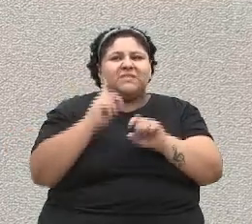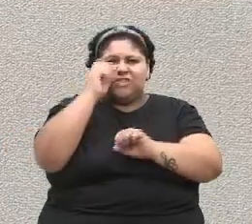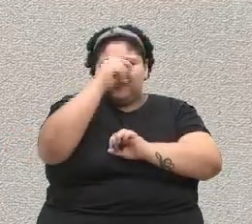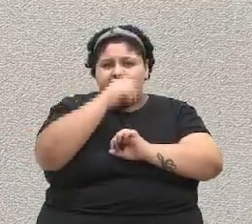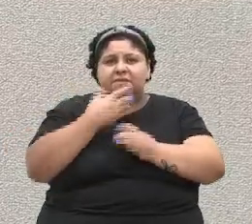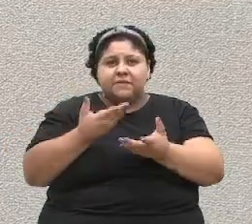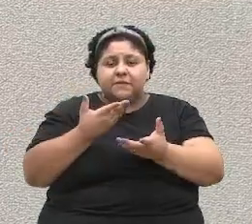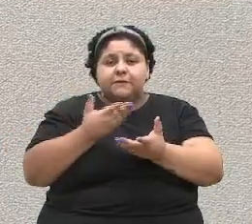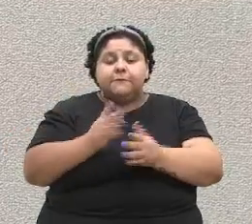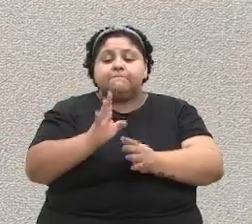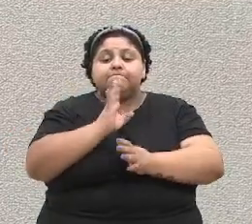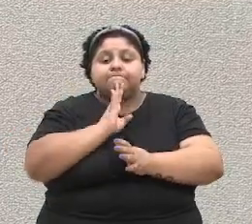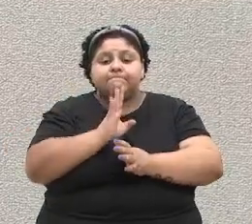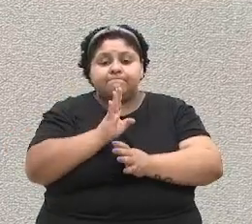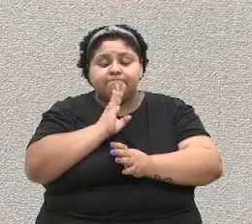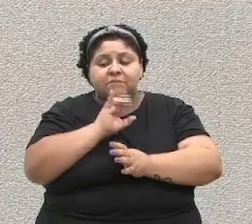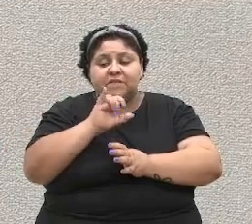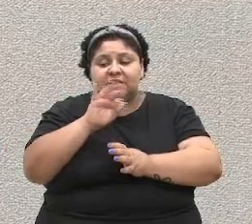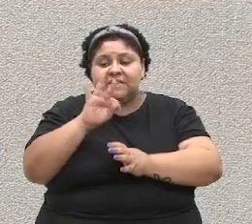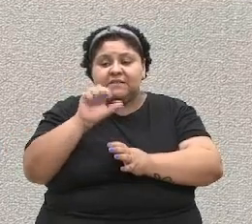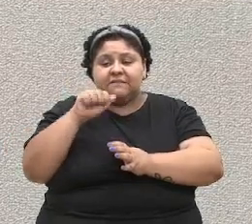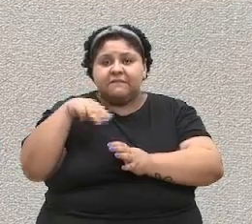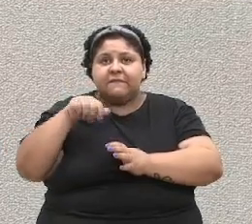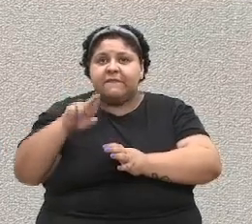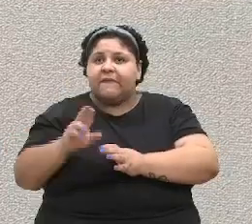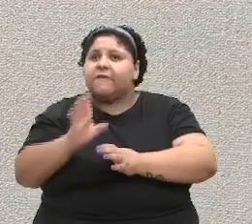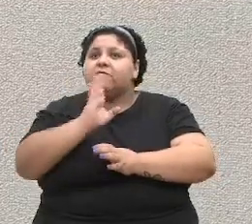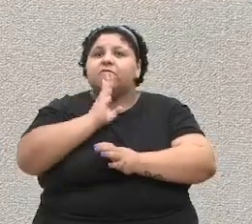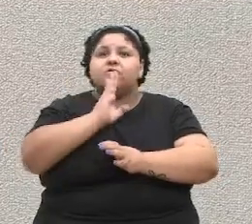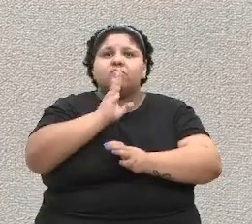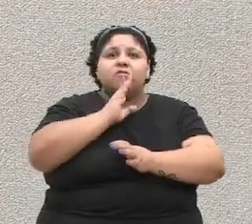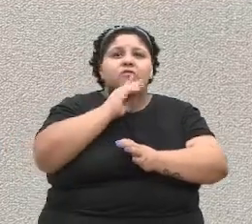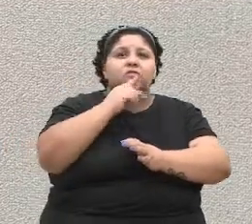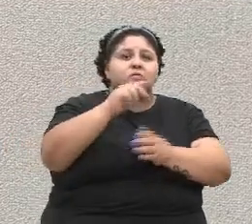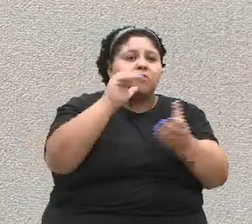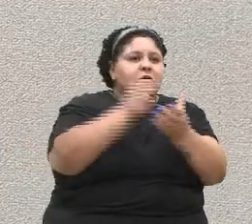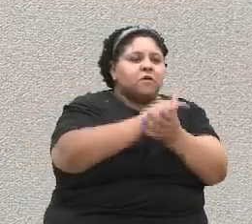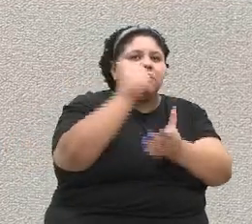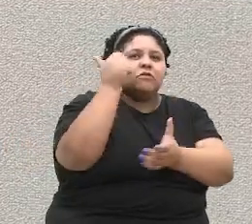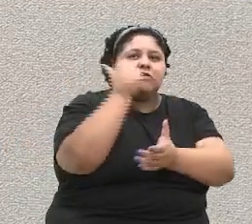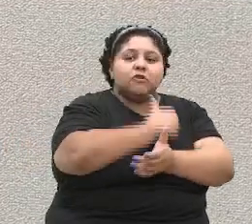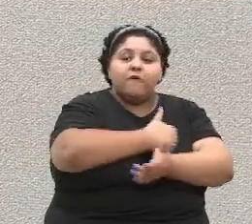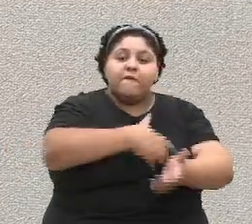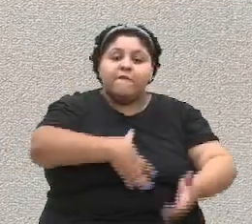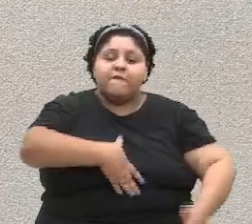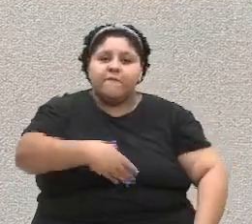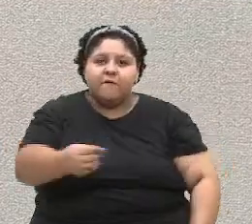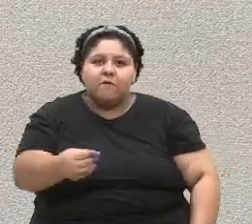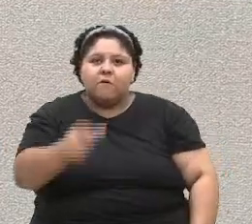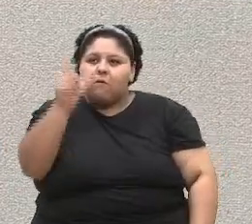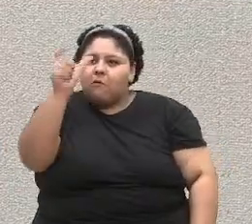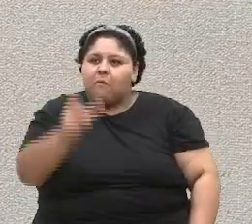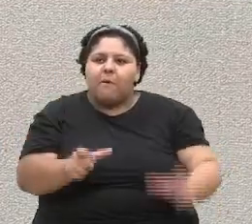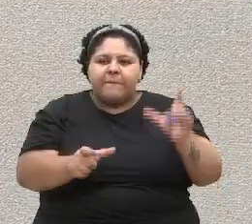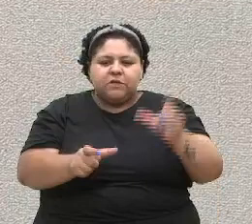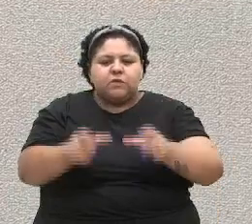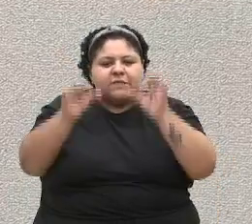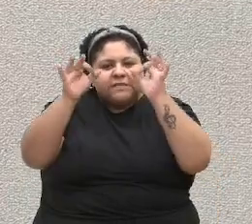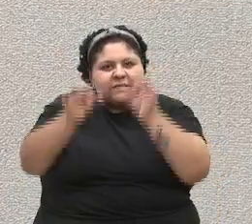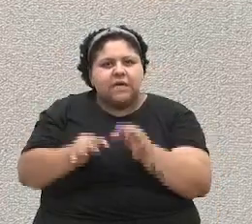dificuldades. Conheço o seu Itamar, conheço a sua esposa, seus filhos, uma pessoa